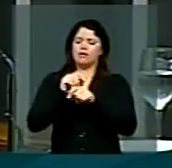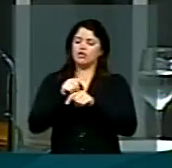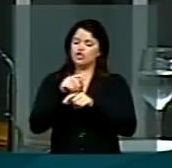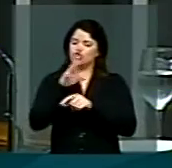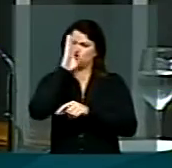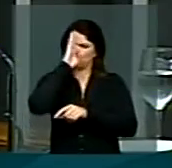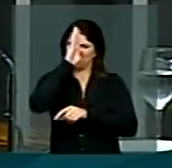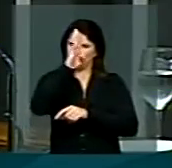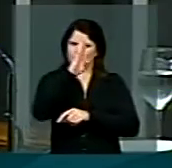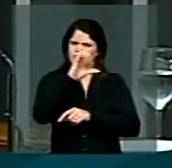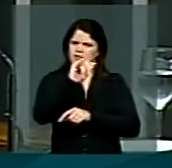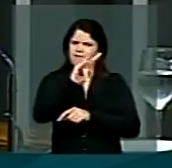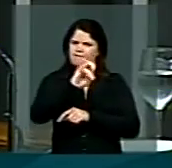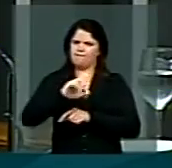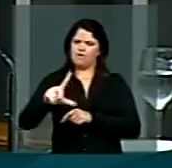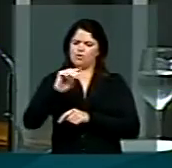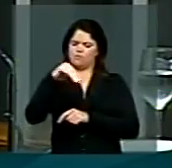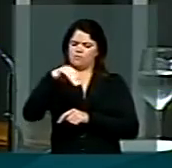civil-militar de